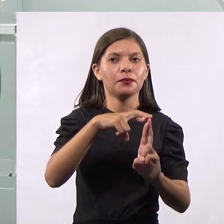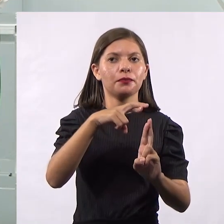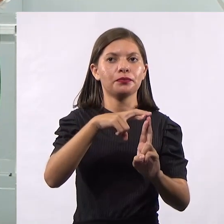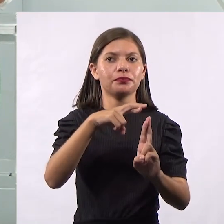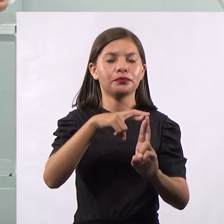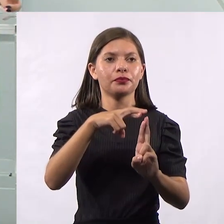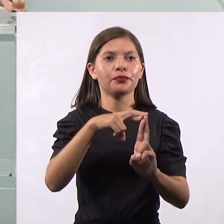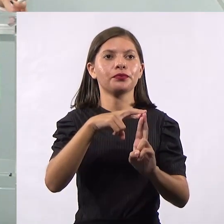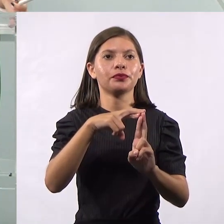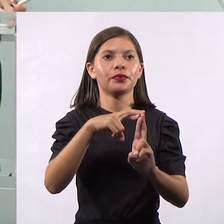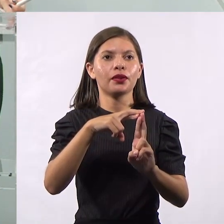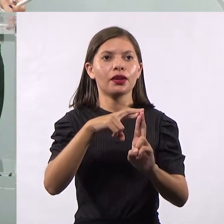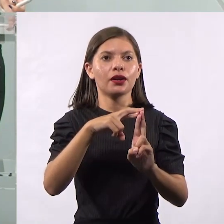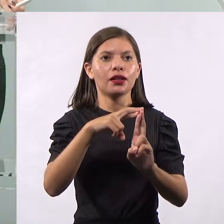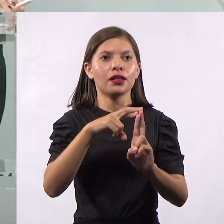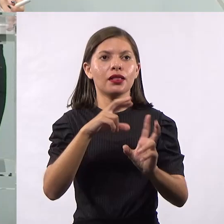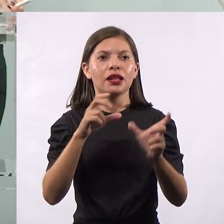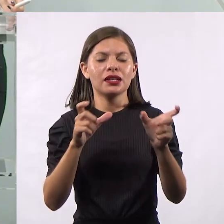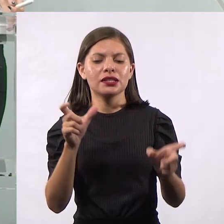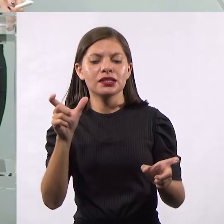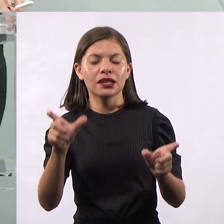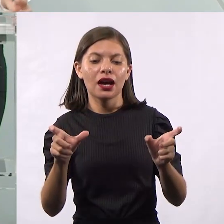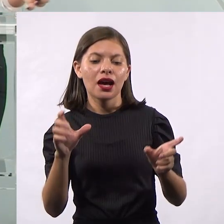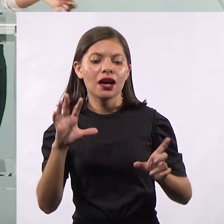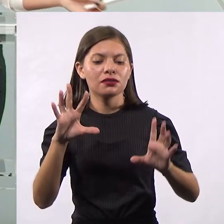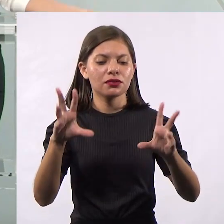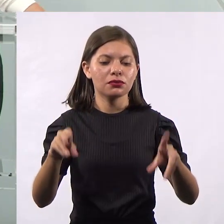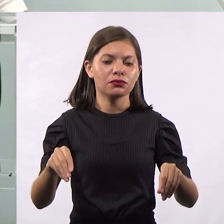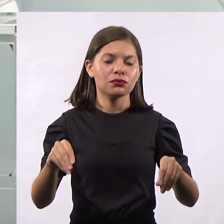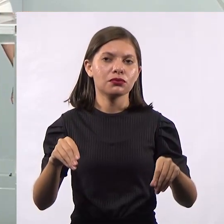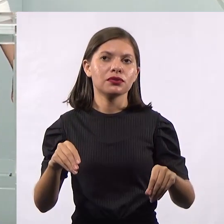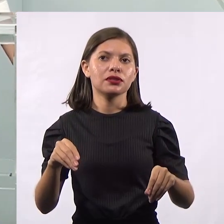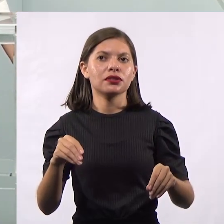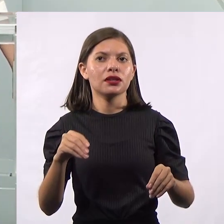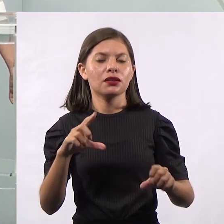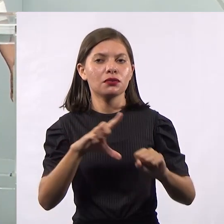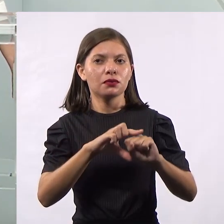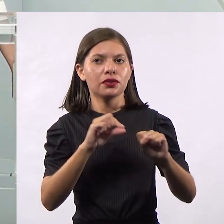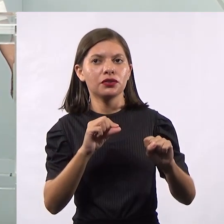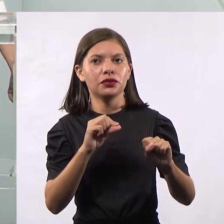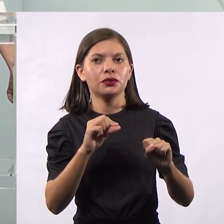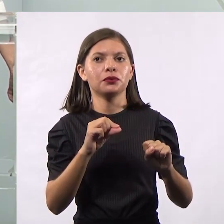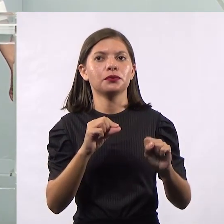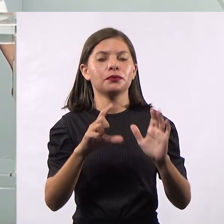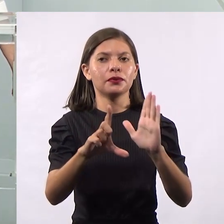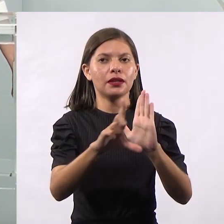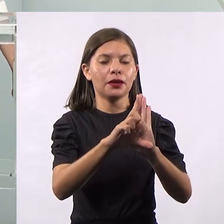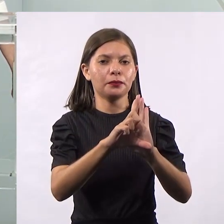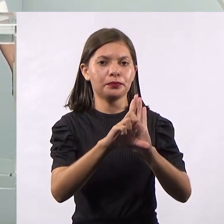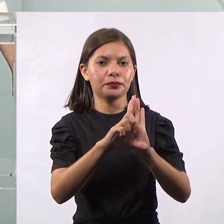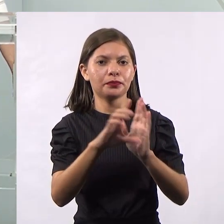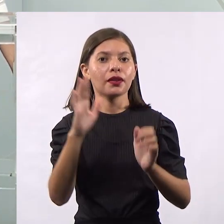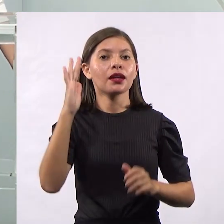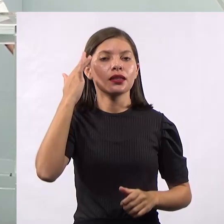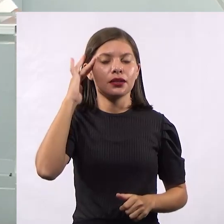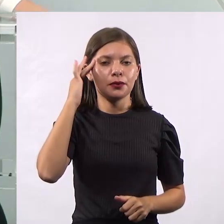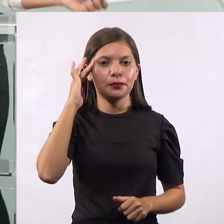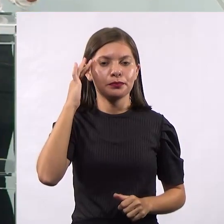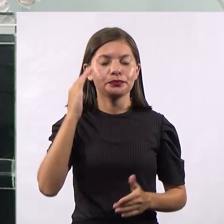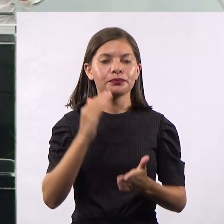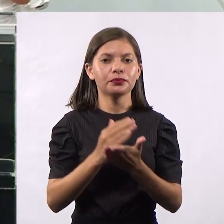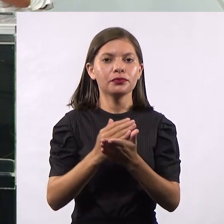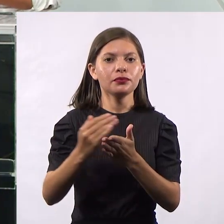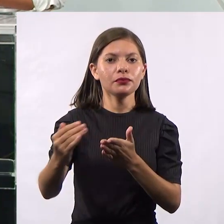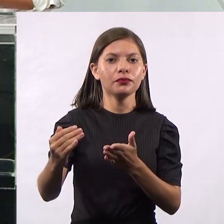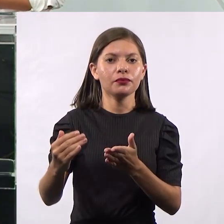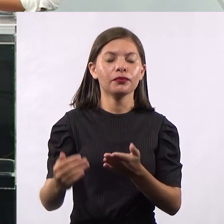referência, né, nestes casos que eu acabei de mencionar, que estão no artigo 41 da nova Lei de Licitações, tá? Entendido?